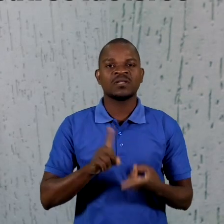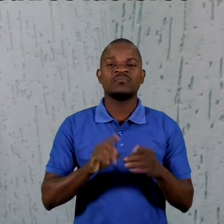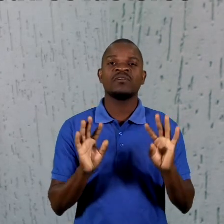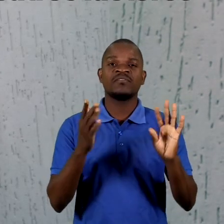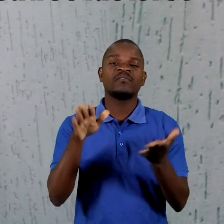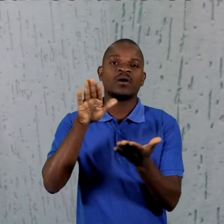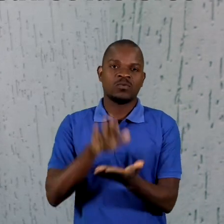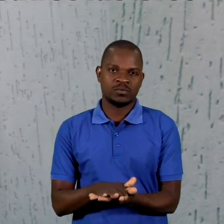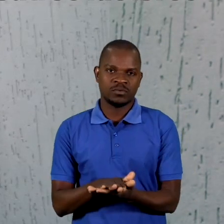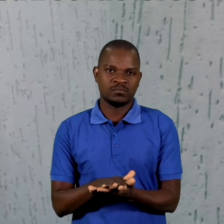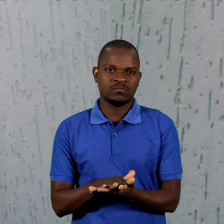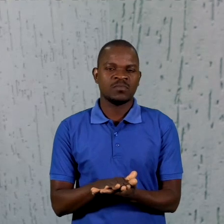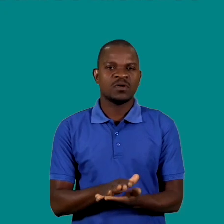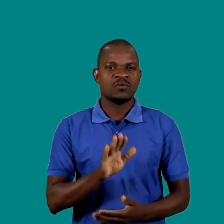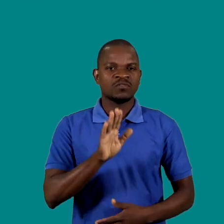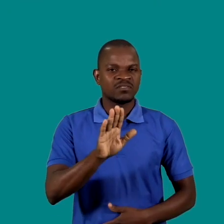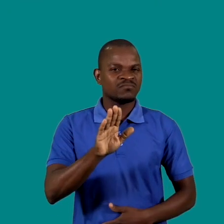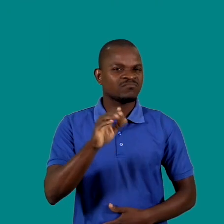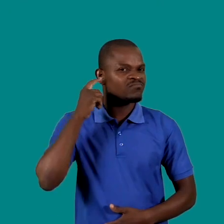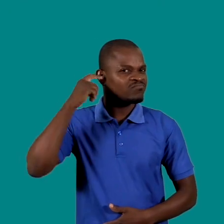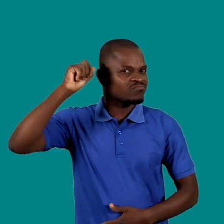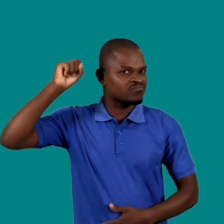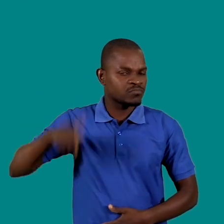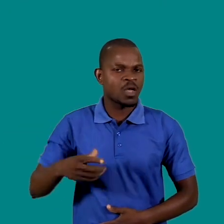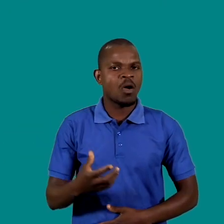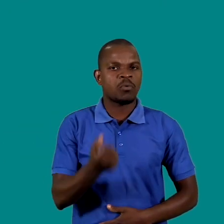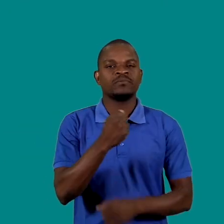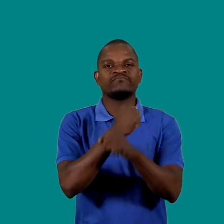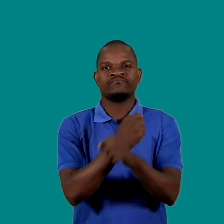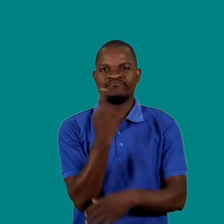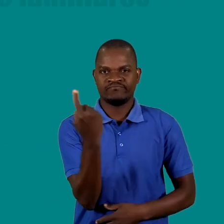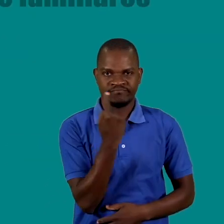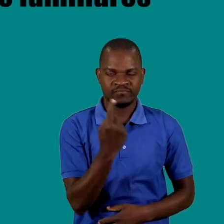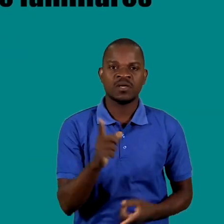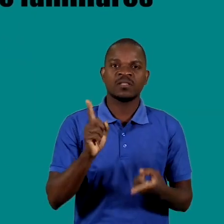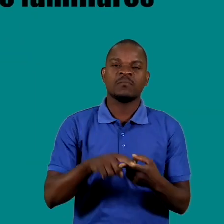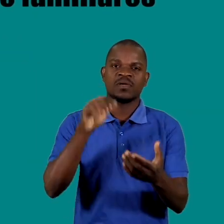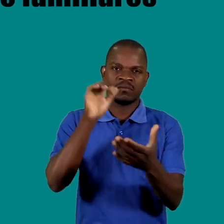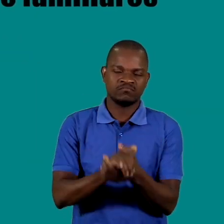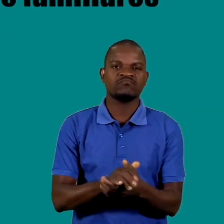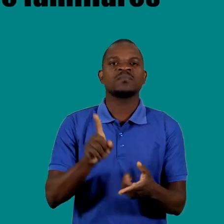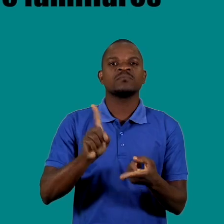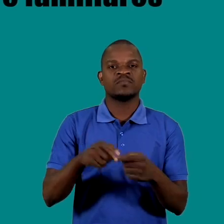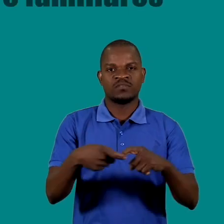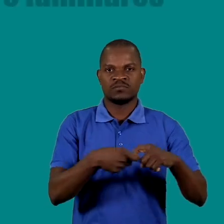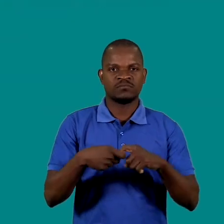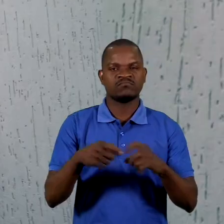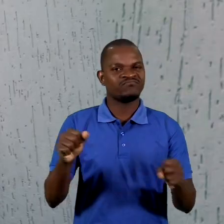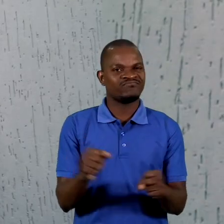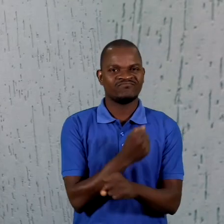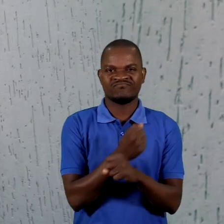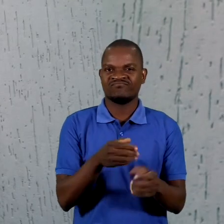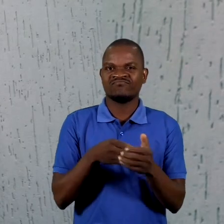das condições de vida ou de outros fatores. O teu comportamento pode custar a tua vida, dos teus amigos e familiares.